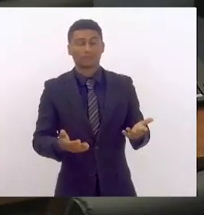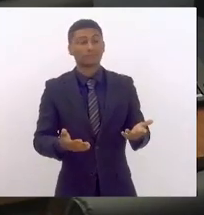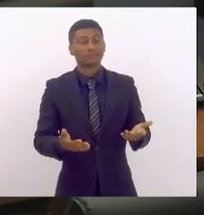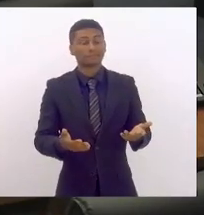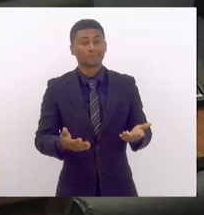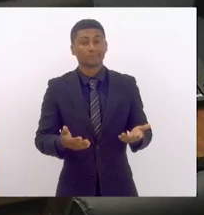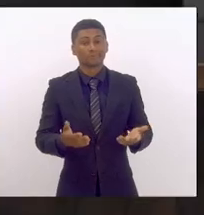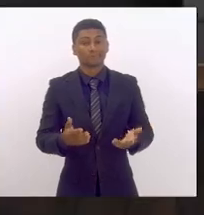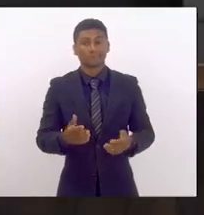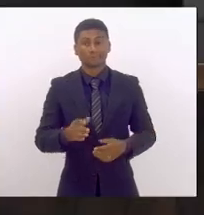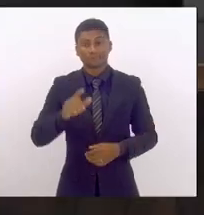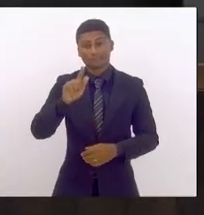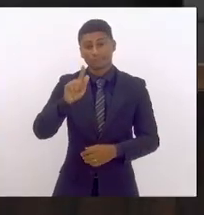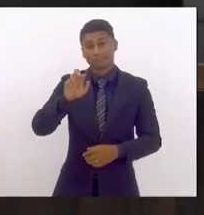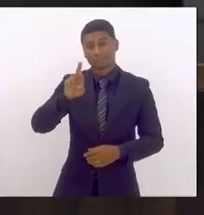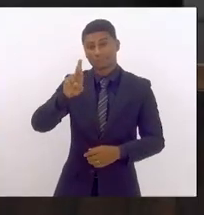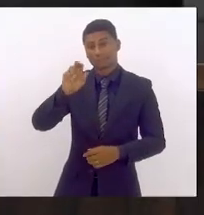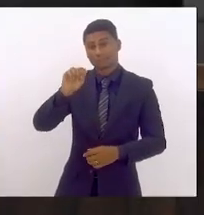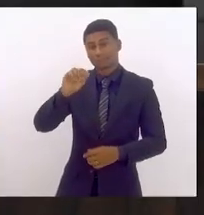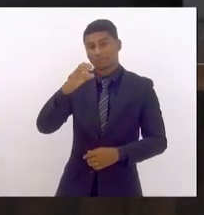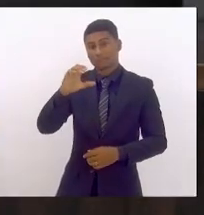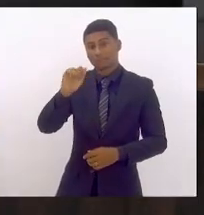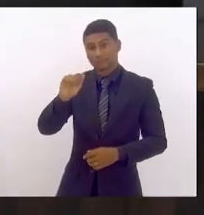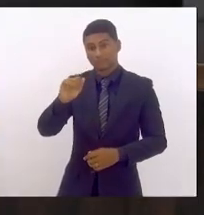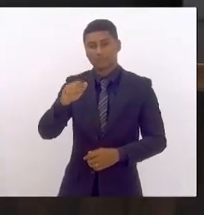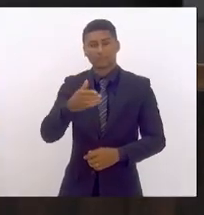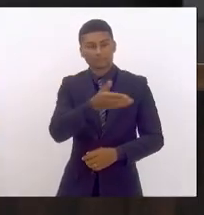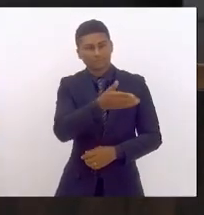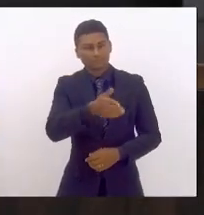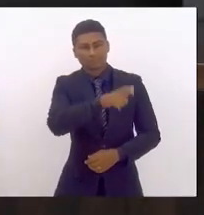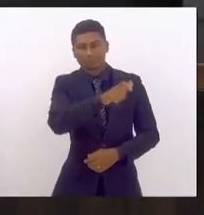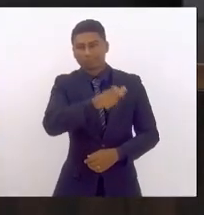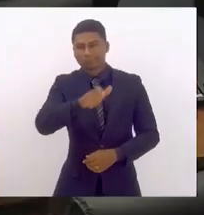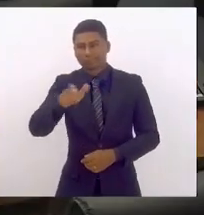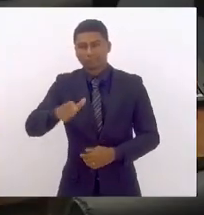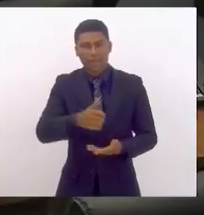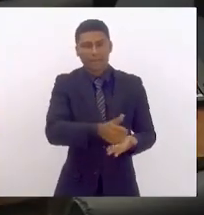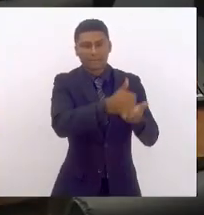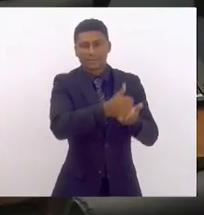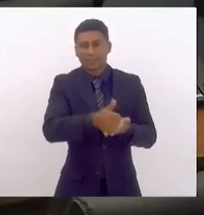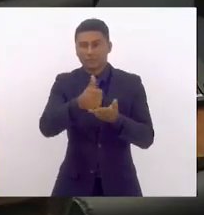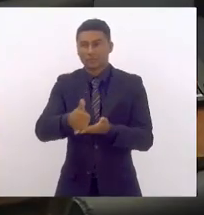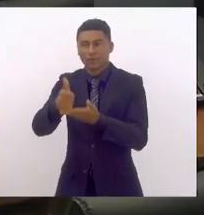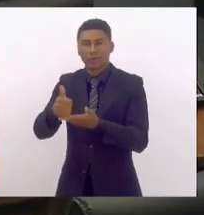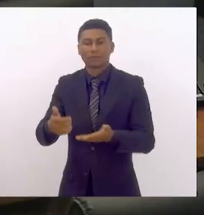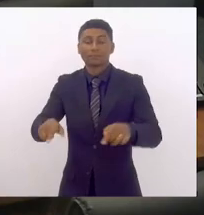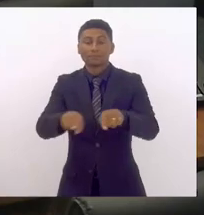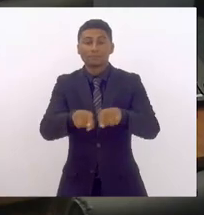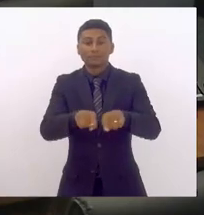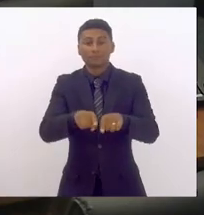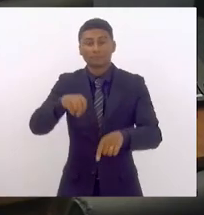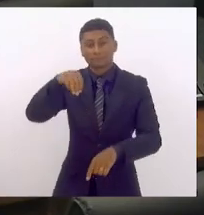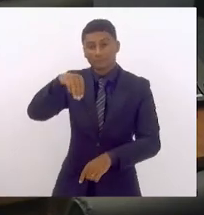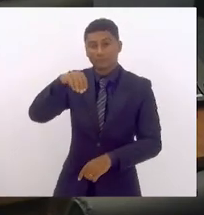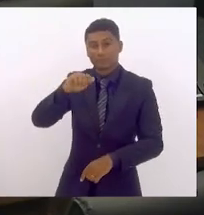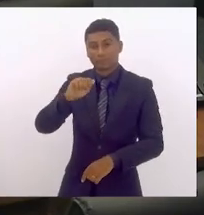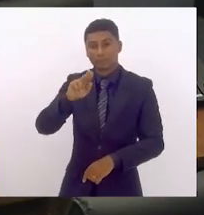deputada graça Matos assessoras e assessores nosso Mauro Osório